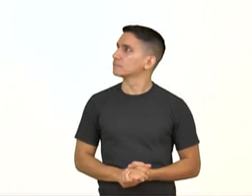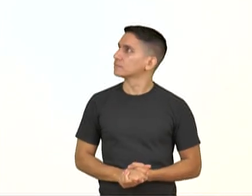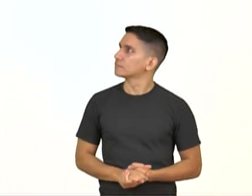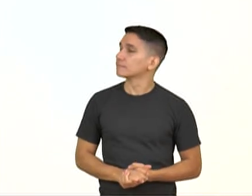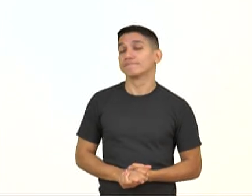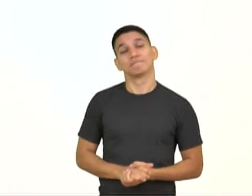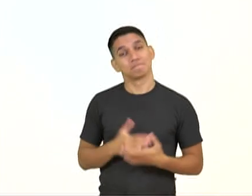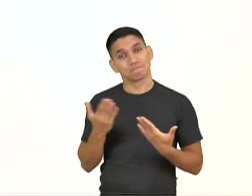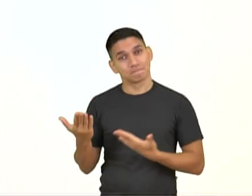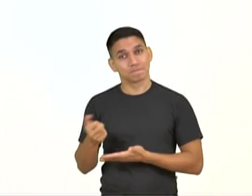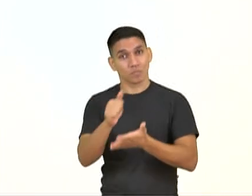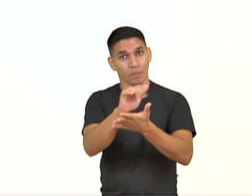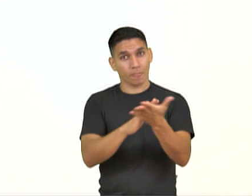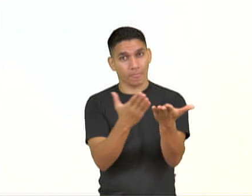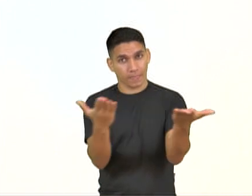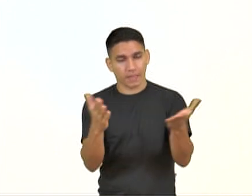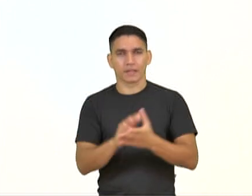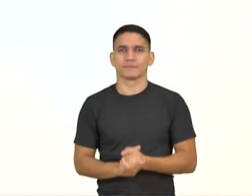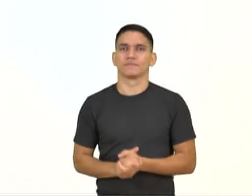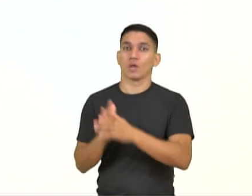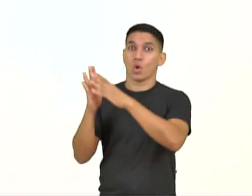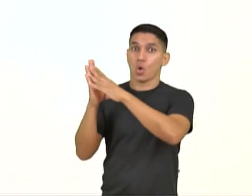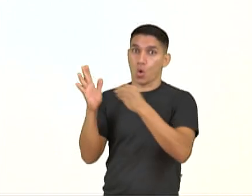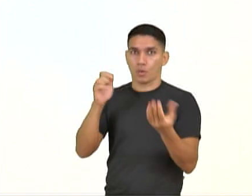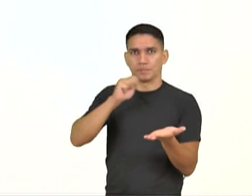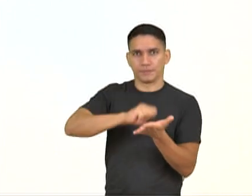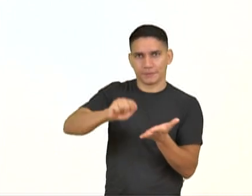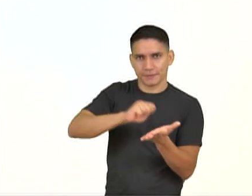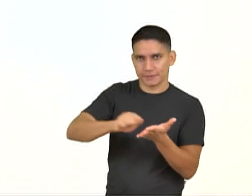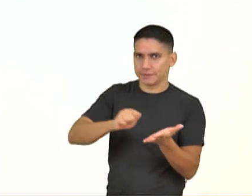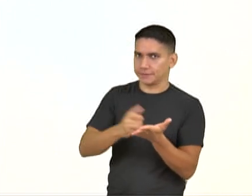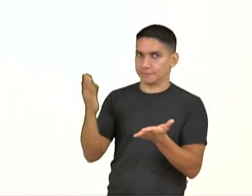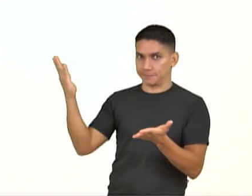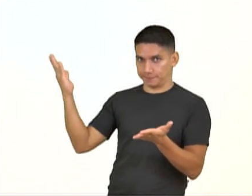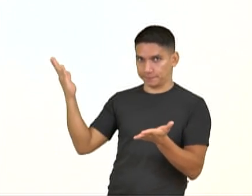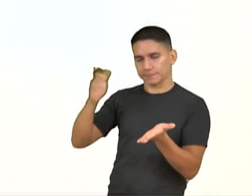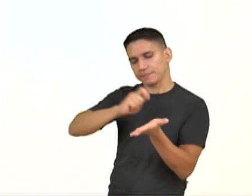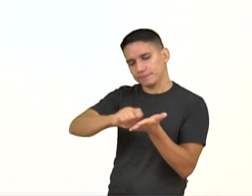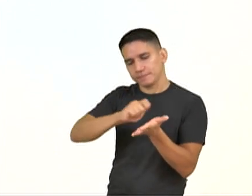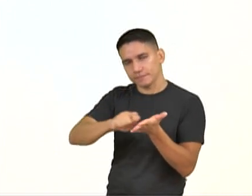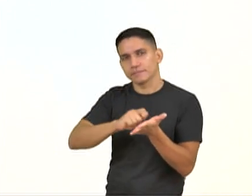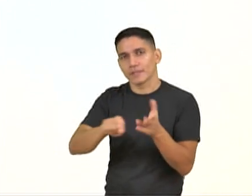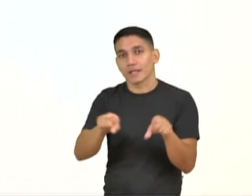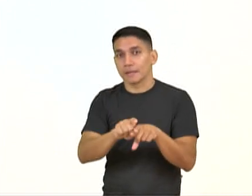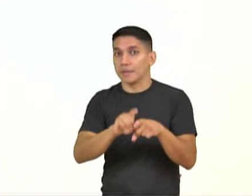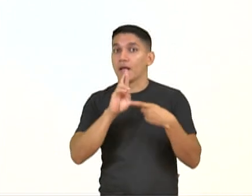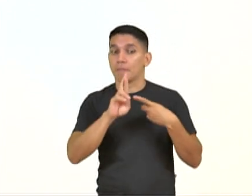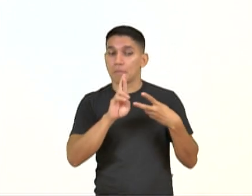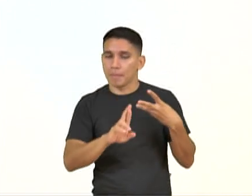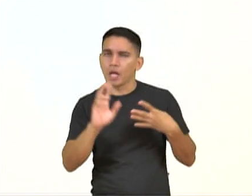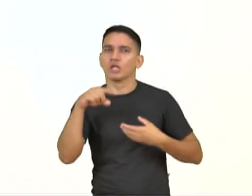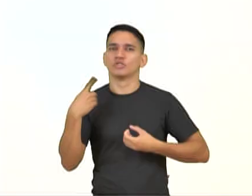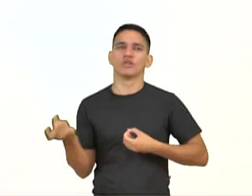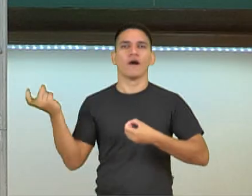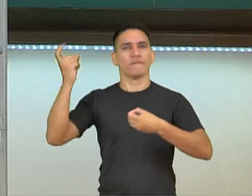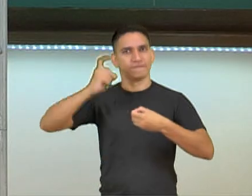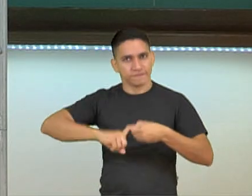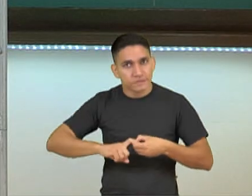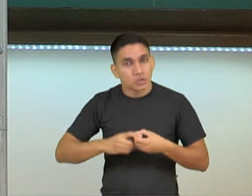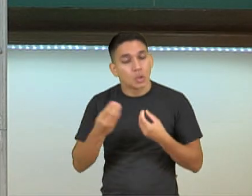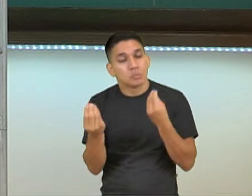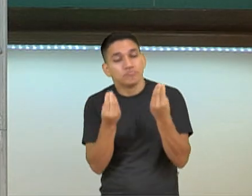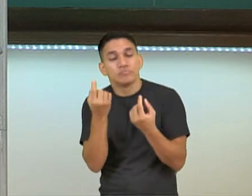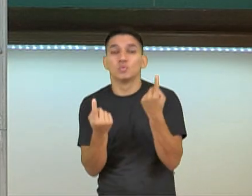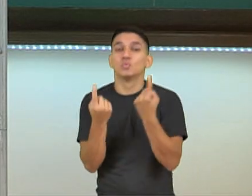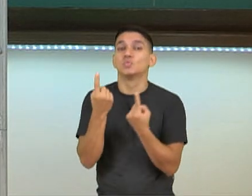Chegamos aqui numa atividade para vocês. Copia no caderno de vocês essa questão e respondam, e a gente já volta para